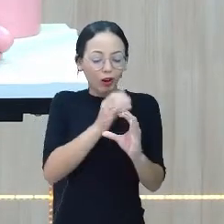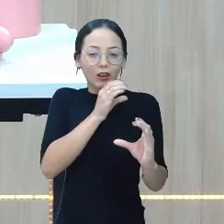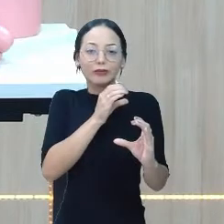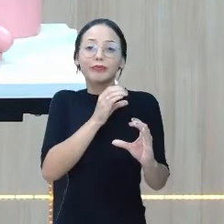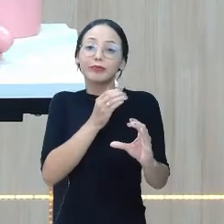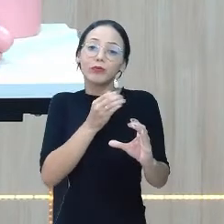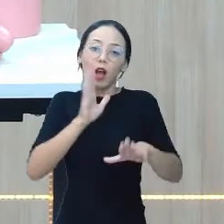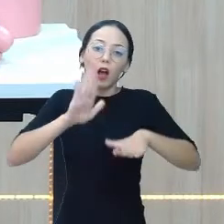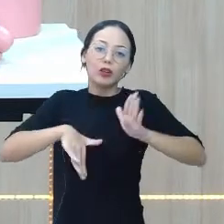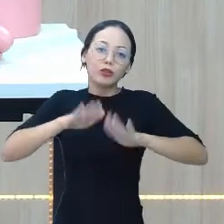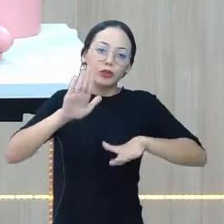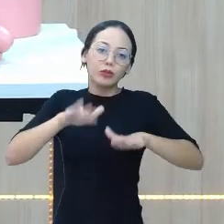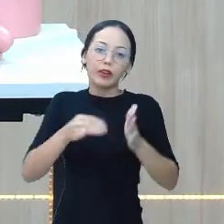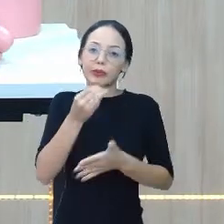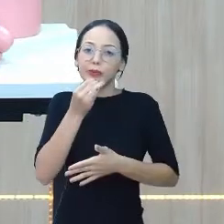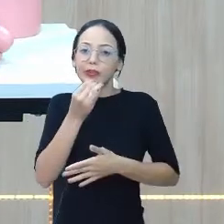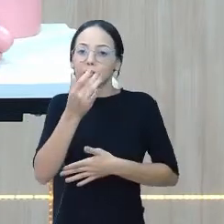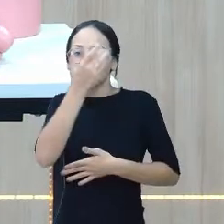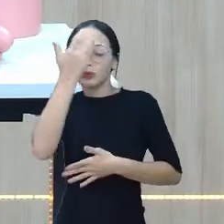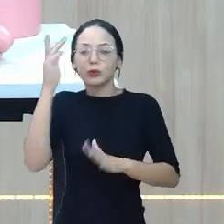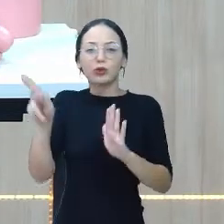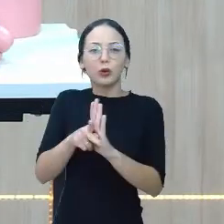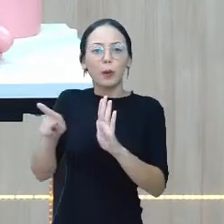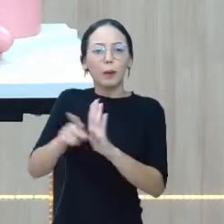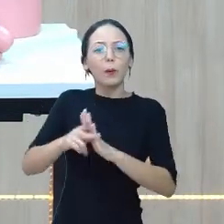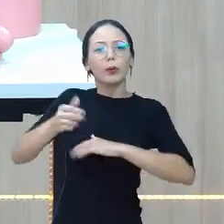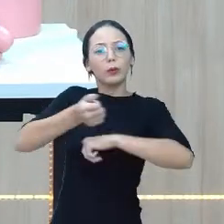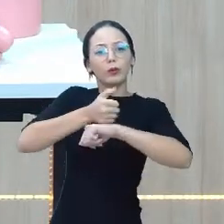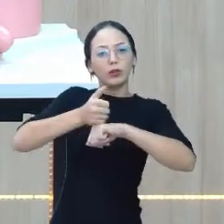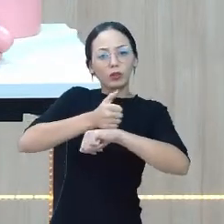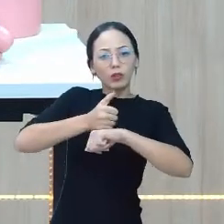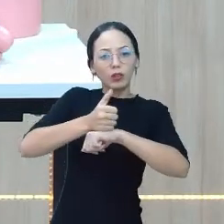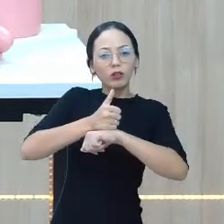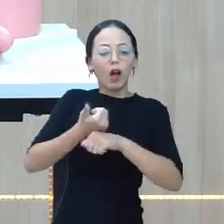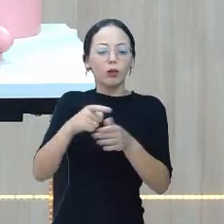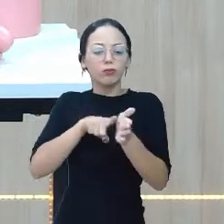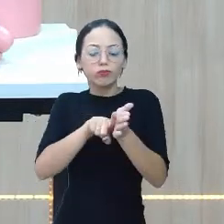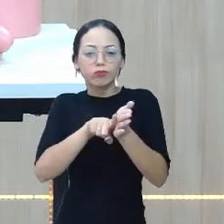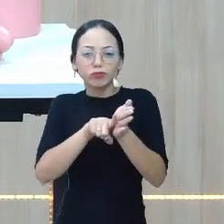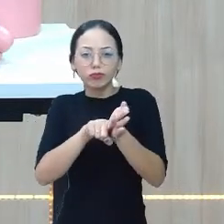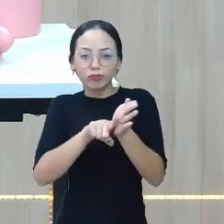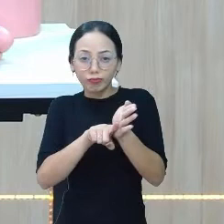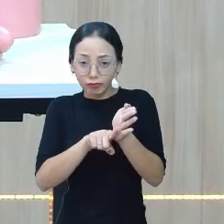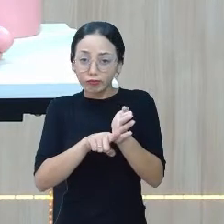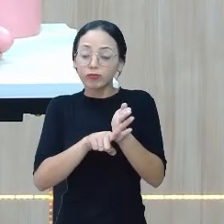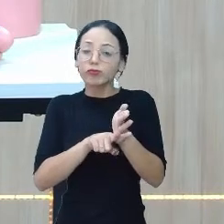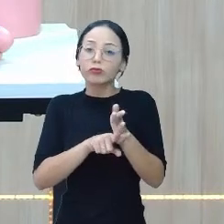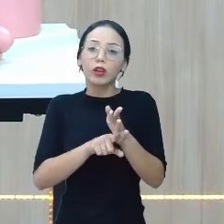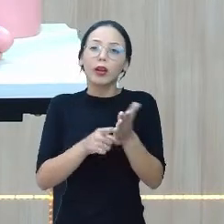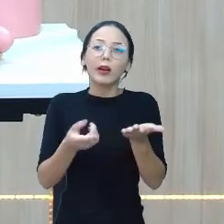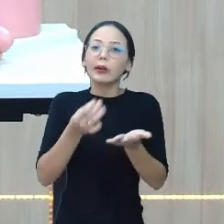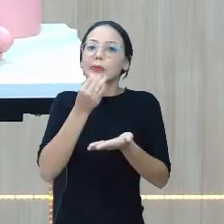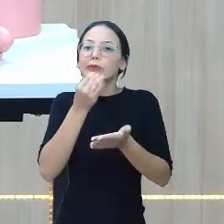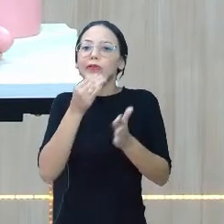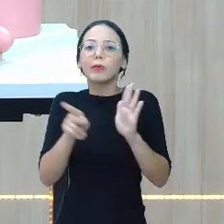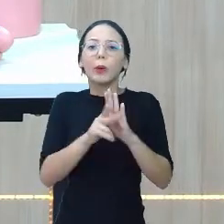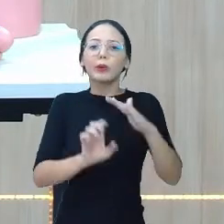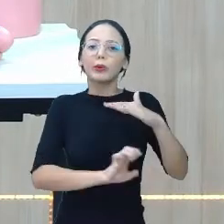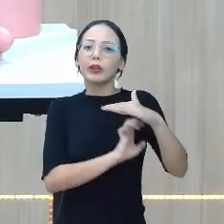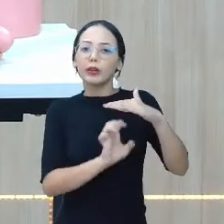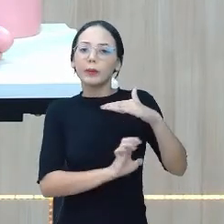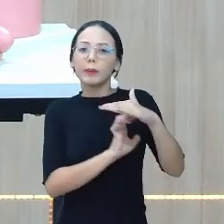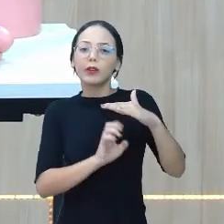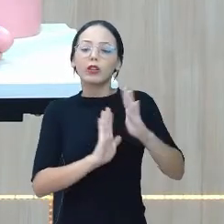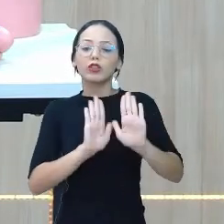vezes, esses especialistas, eles estão fazendo uma pesquisa para uma determinada empresa que